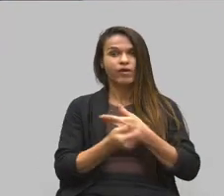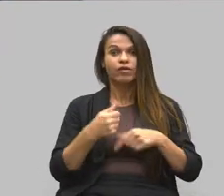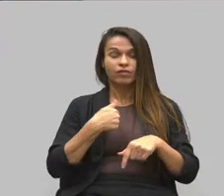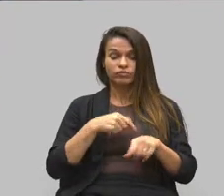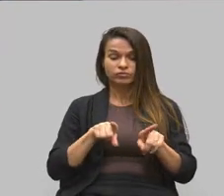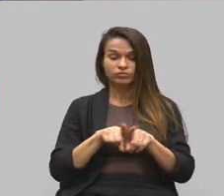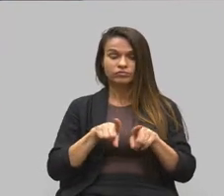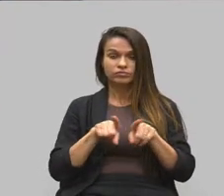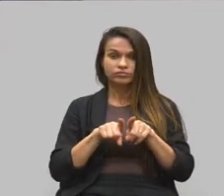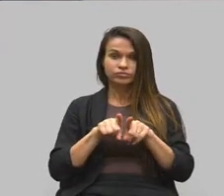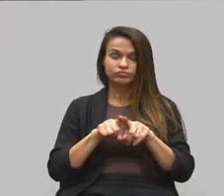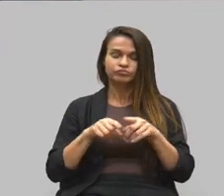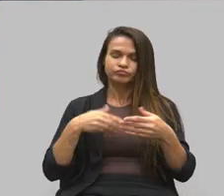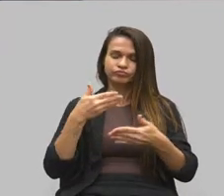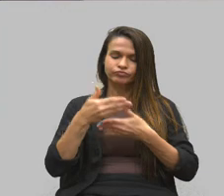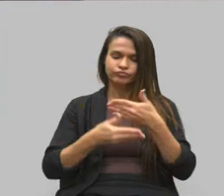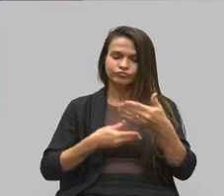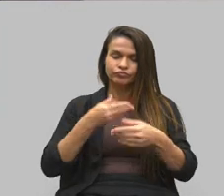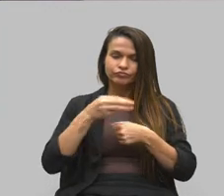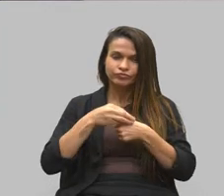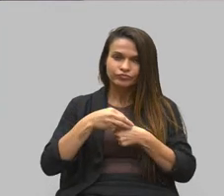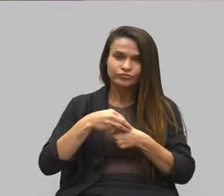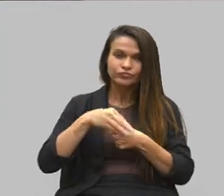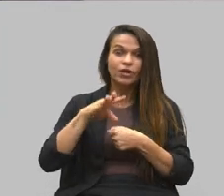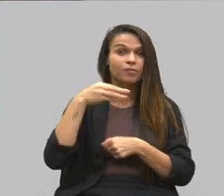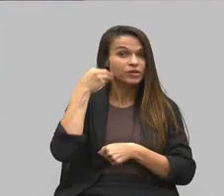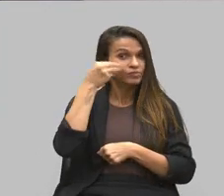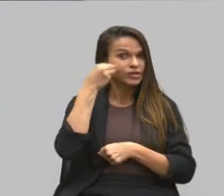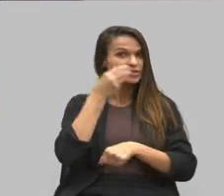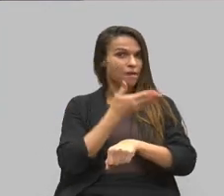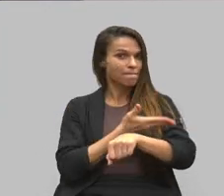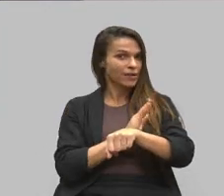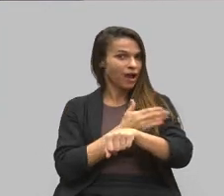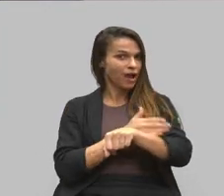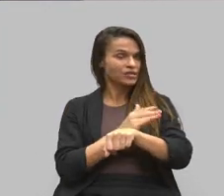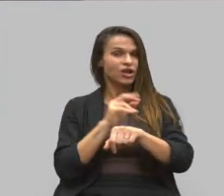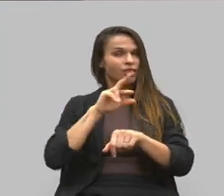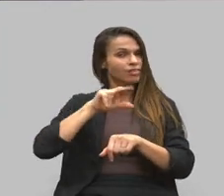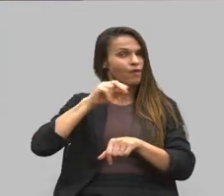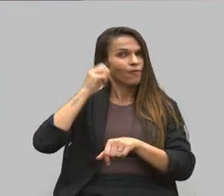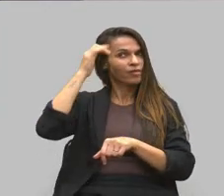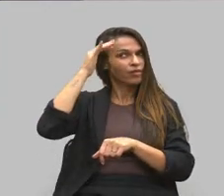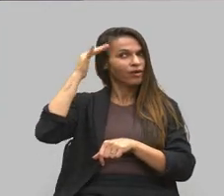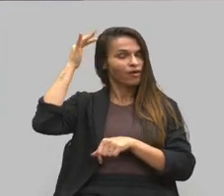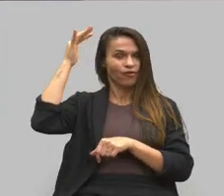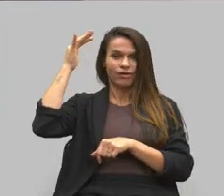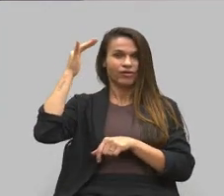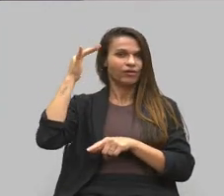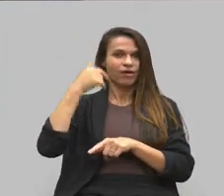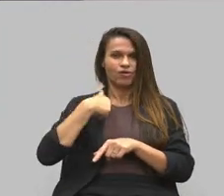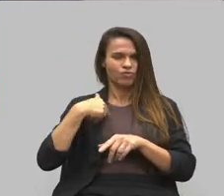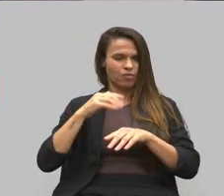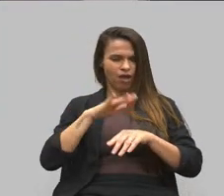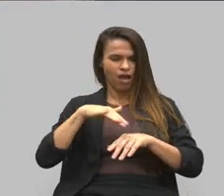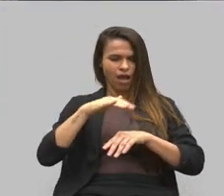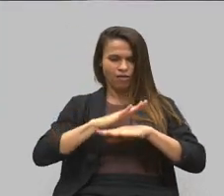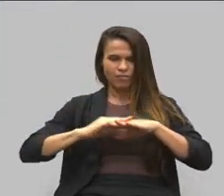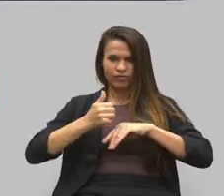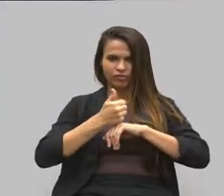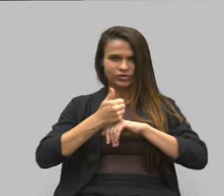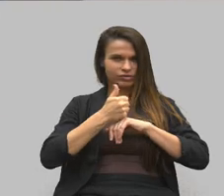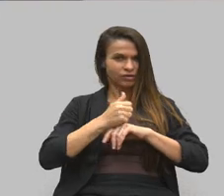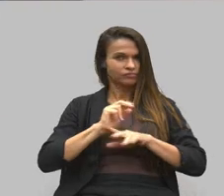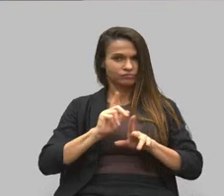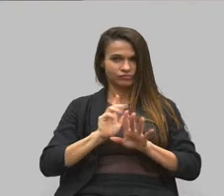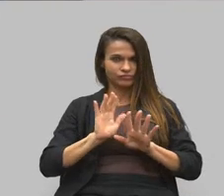é com a minha experiência prática ela não é teórica eu não sou da profissão a minha prática é a vivência do dia